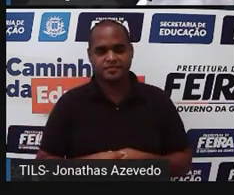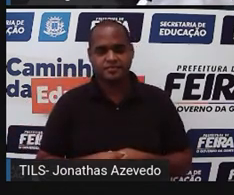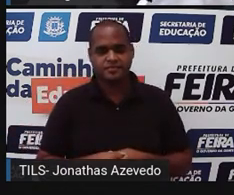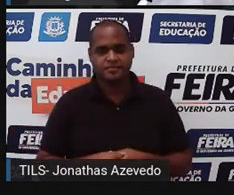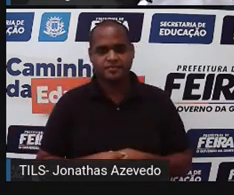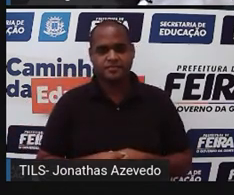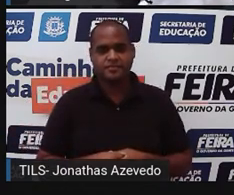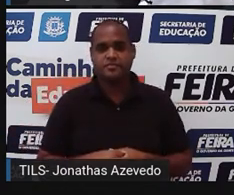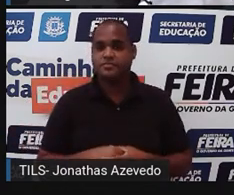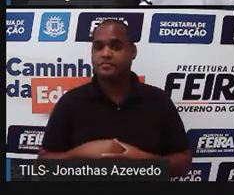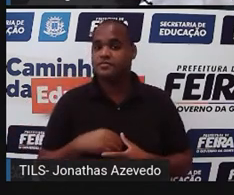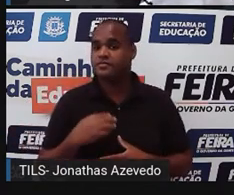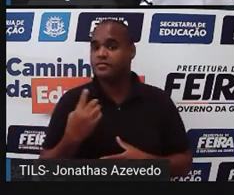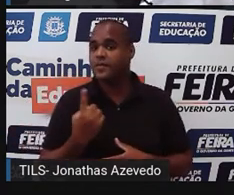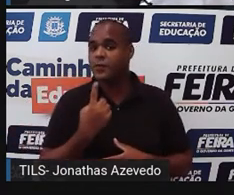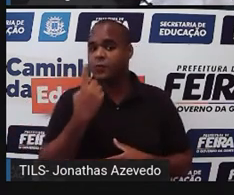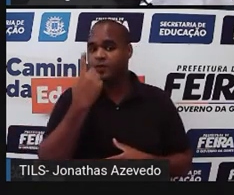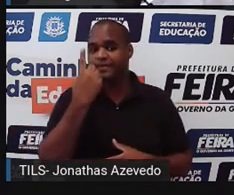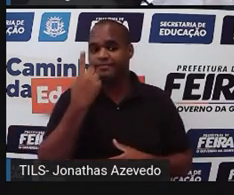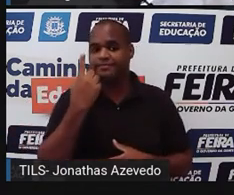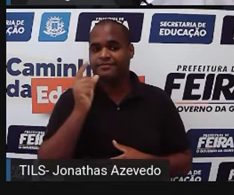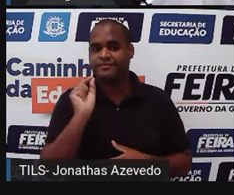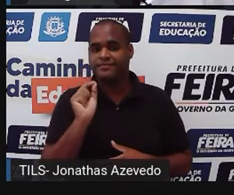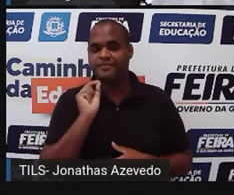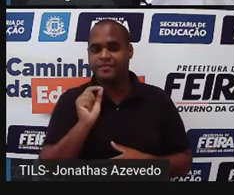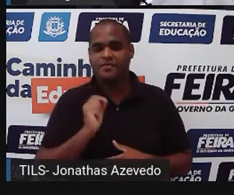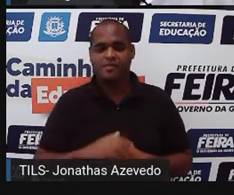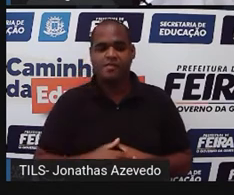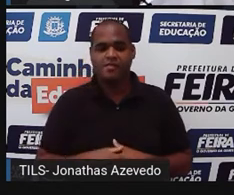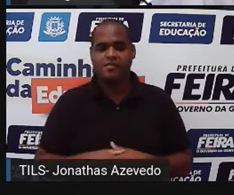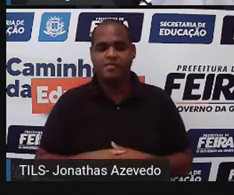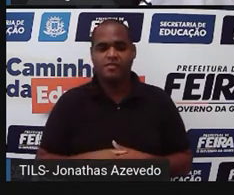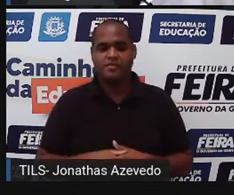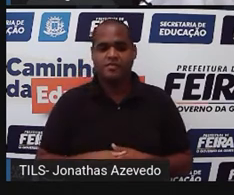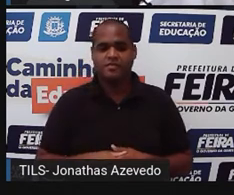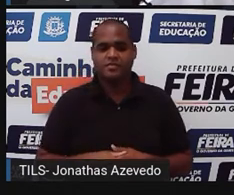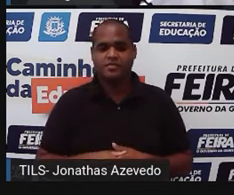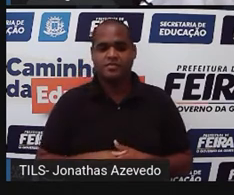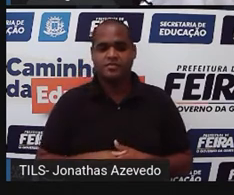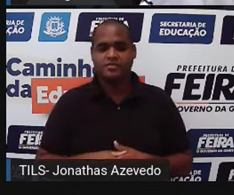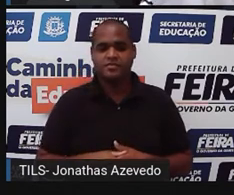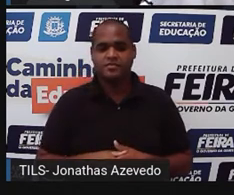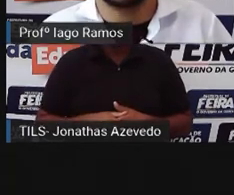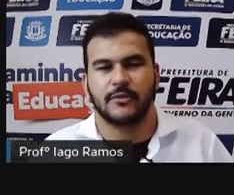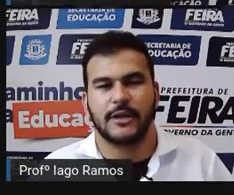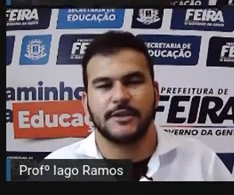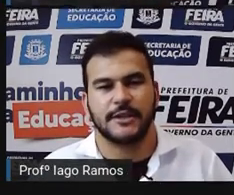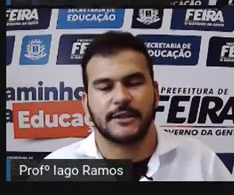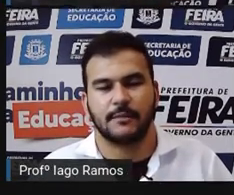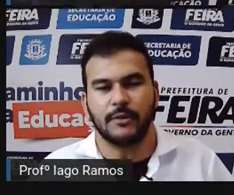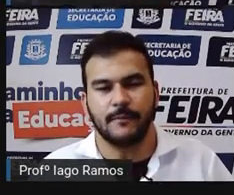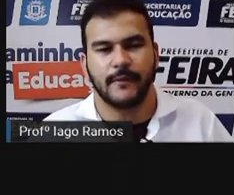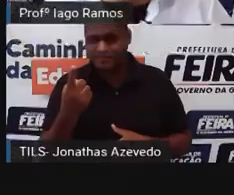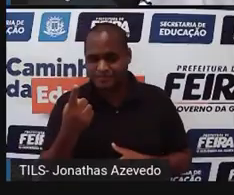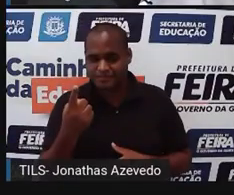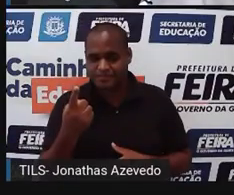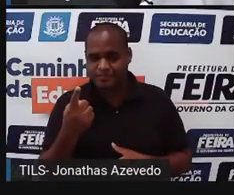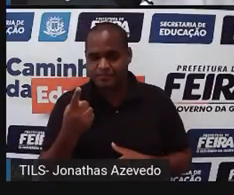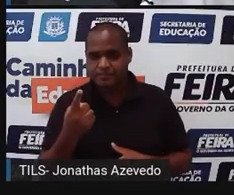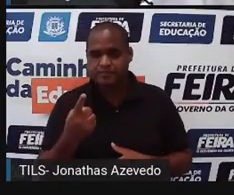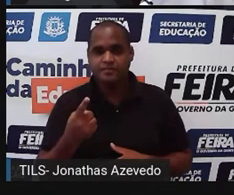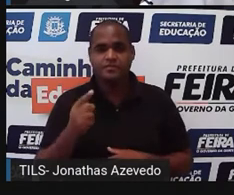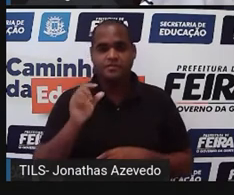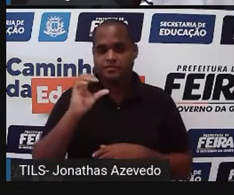Qual é a altura do retângulo e já vai dar uma olhadinha tá bom